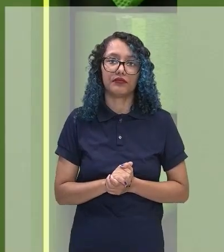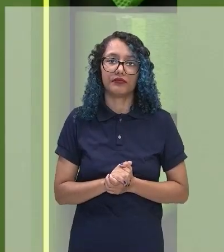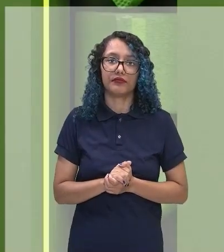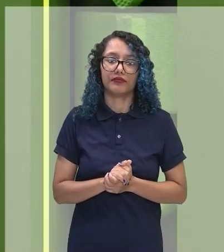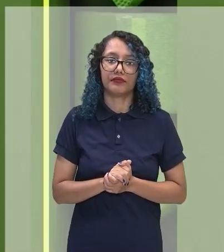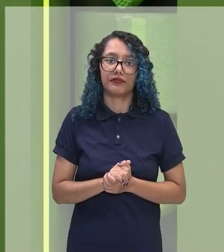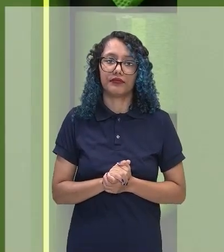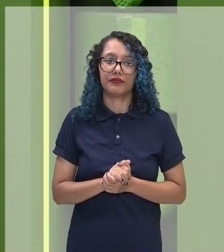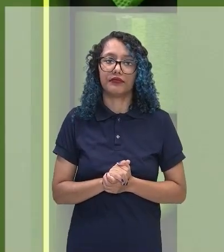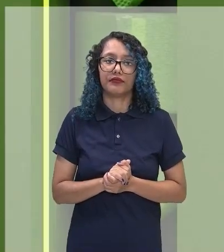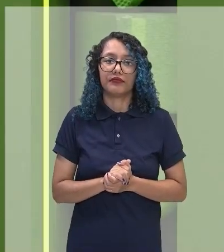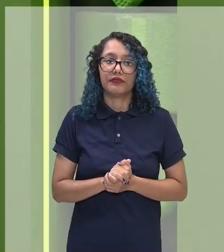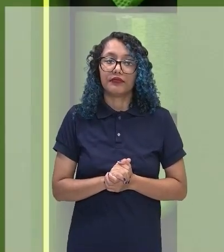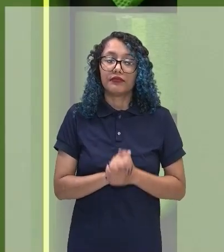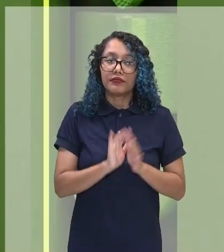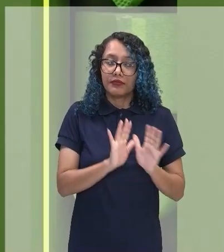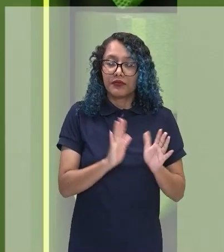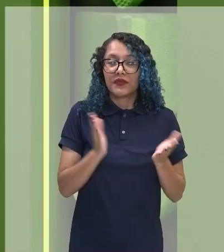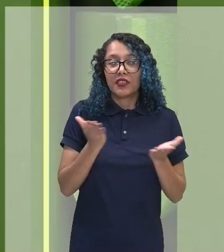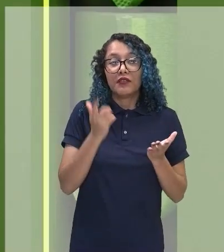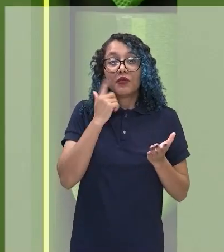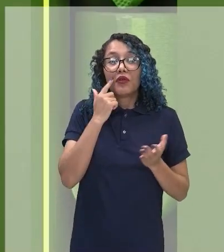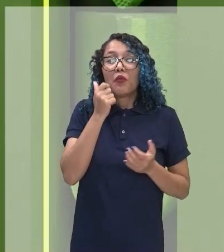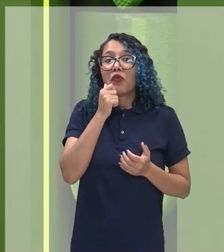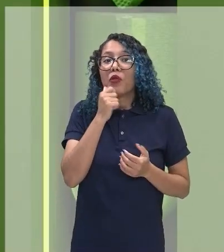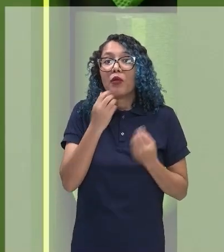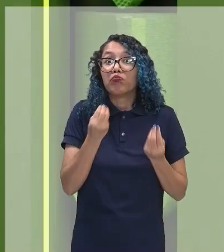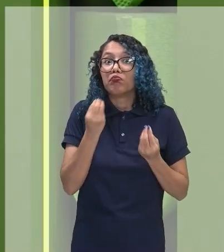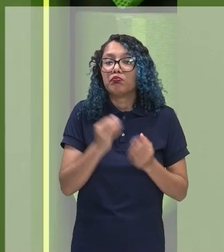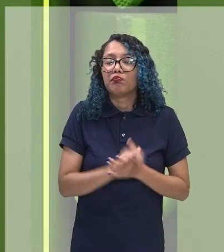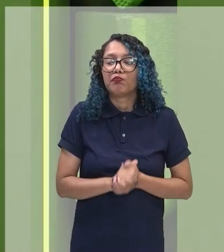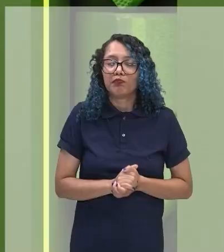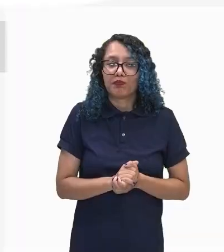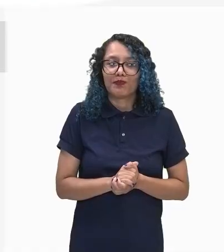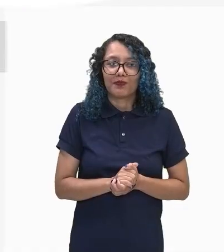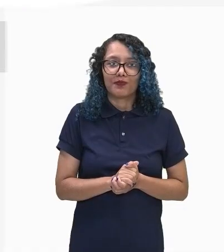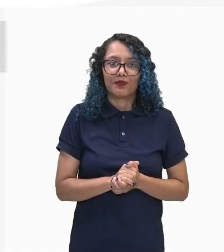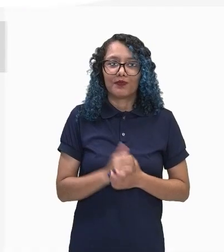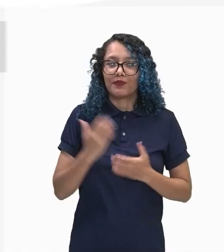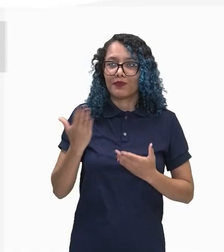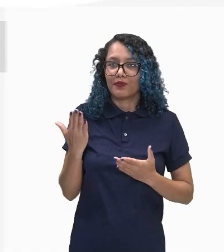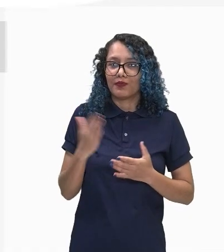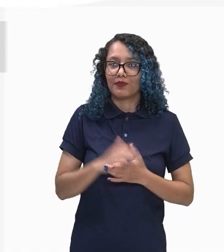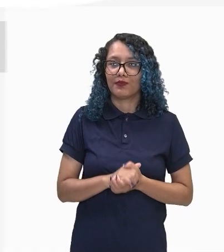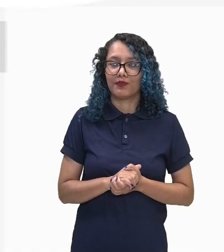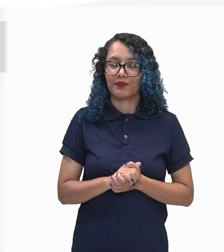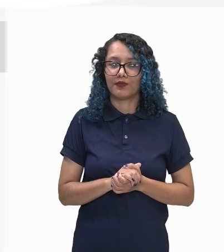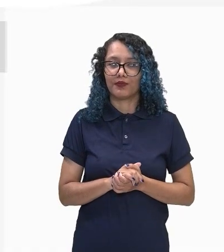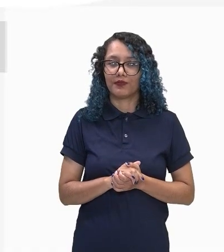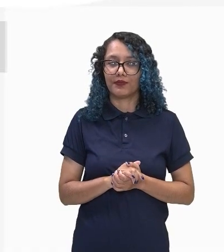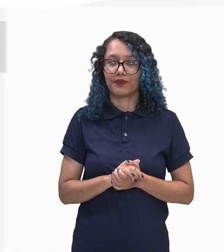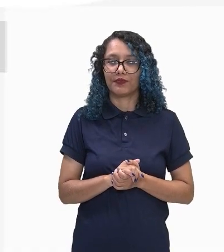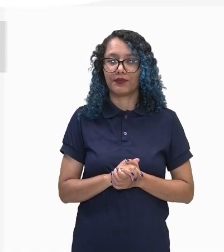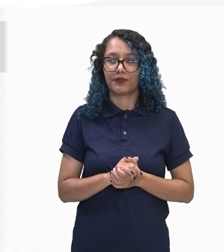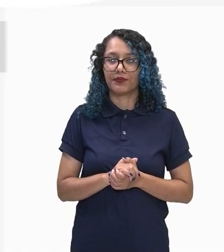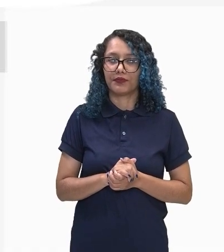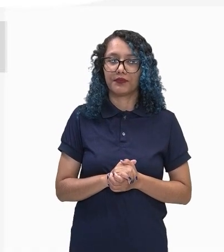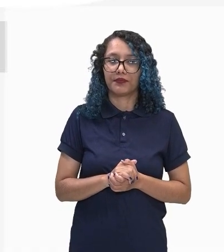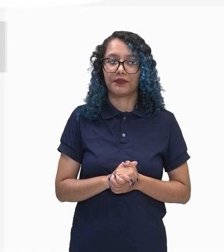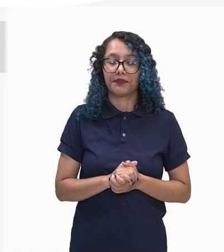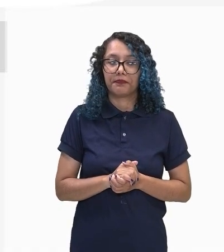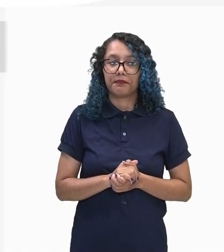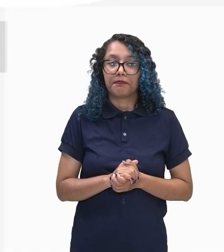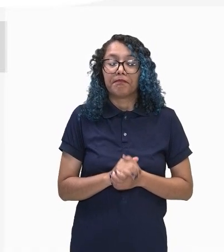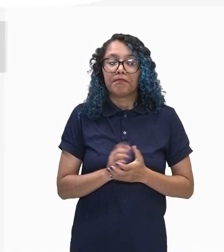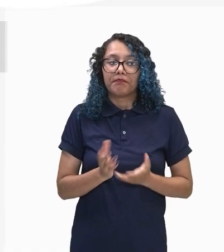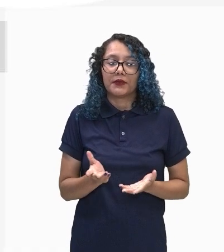vai ver como é que funciona no organismo das meninas a ação desses hormônios. Então, no caso aí dos hormônios